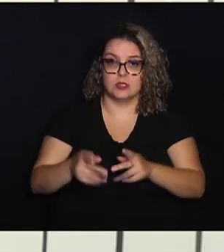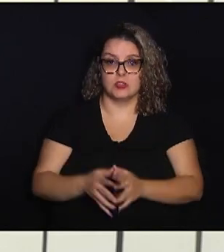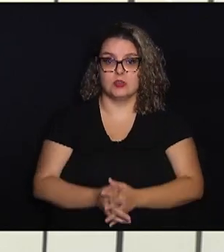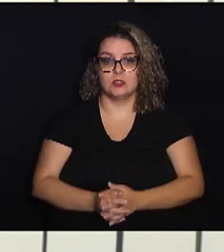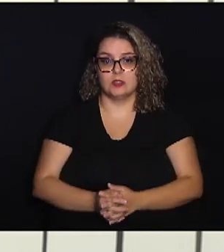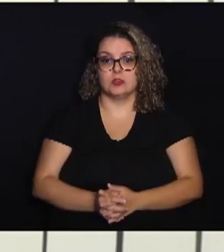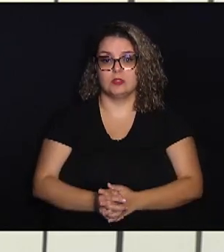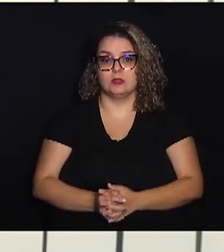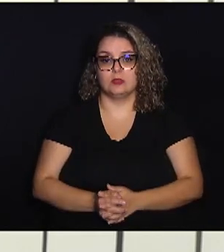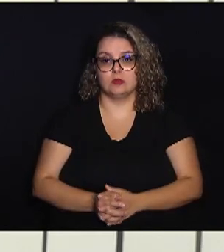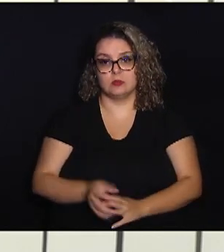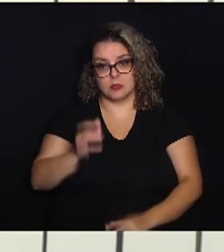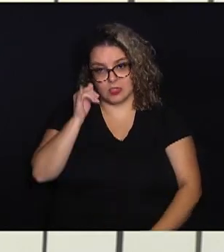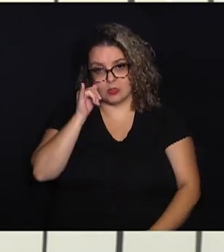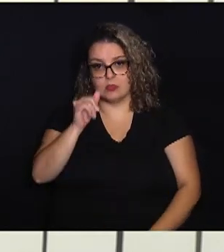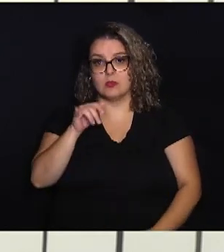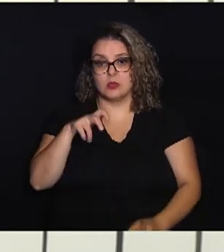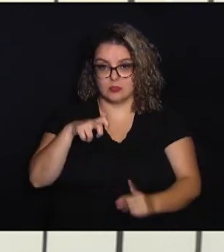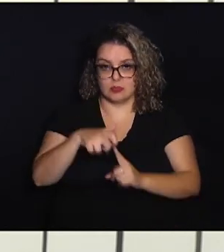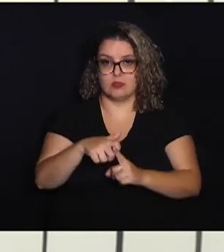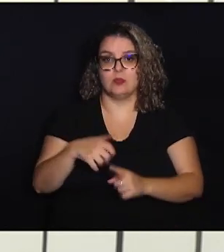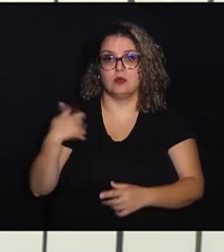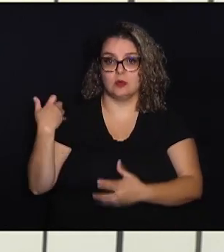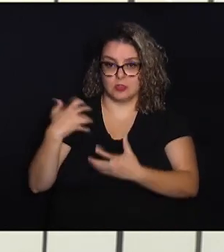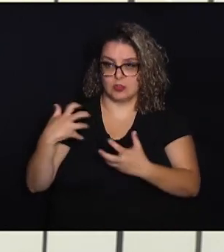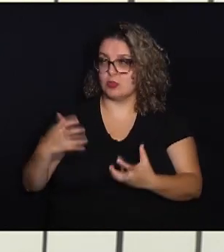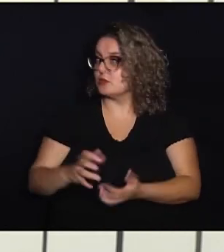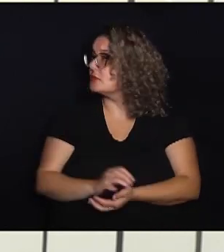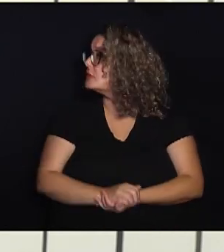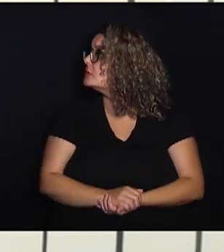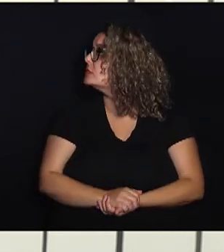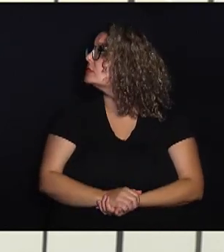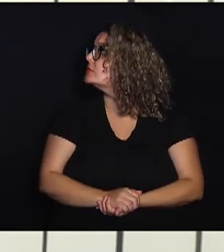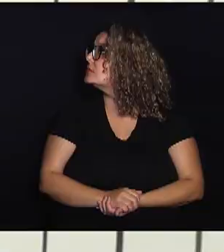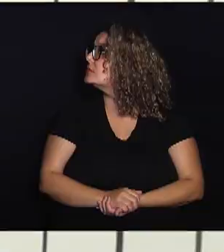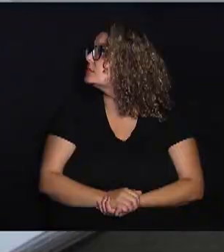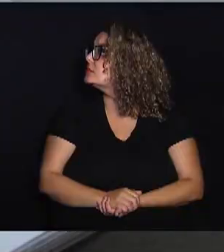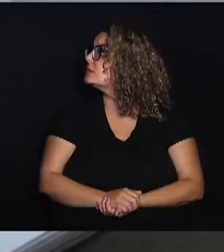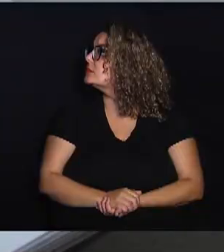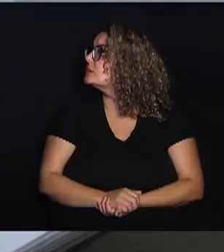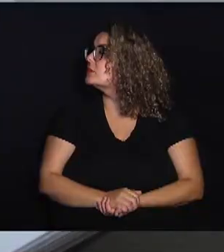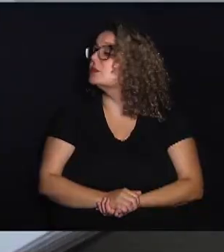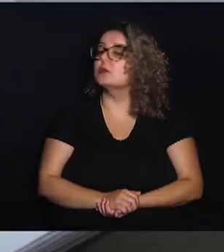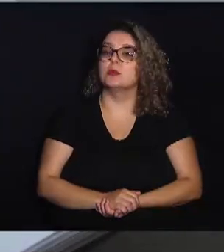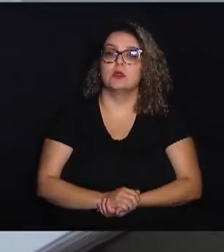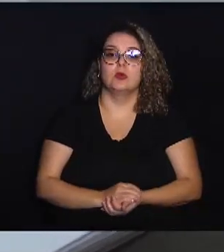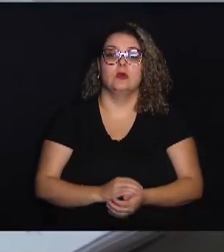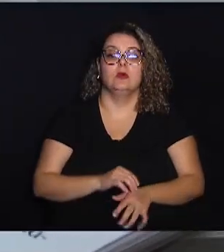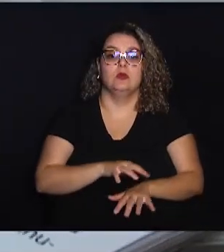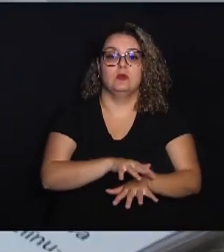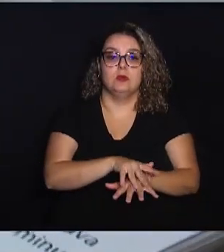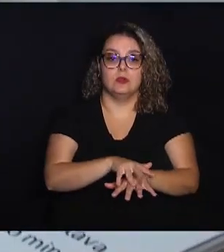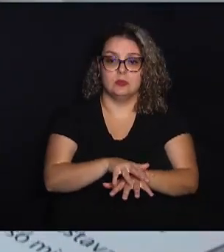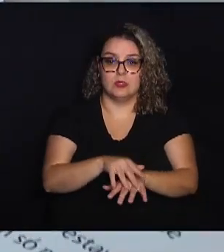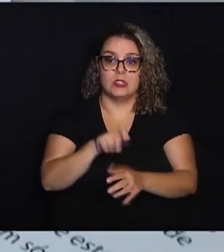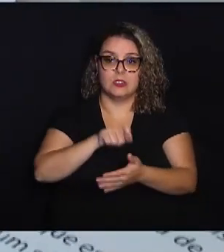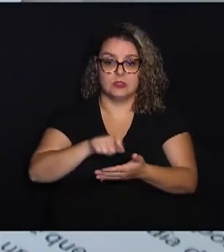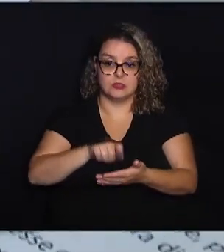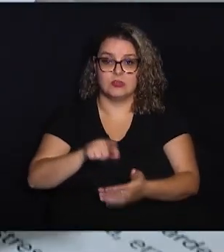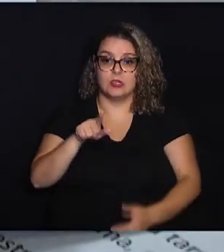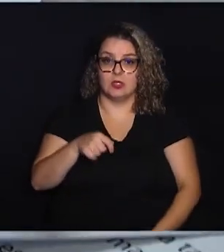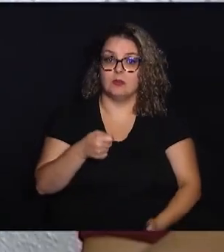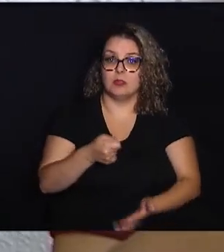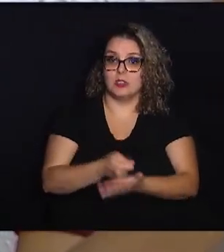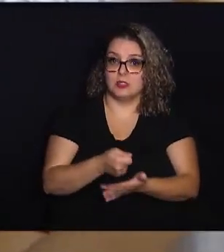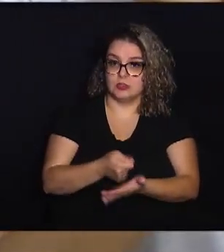para a prevenção de acidentes com idosos. O método Braille de leitura e escrita é uma